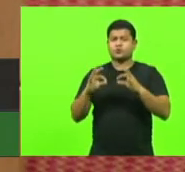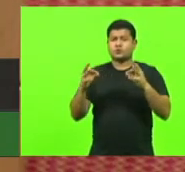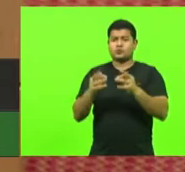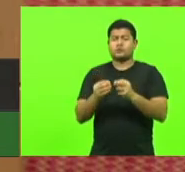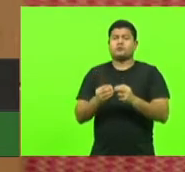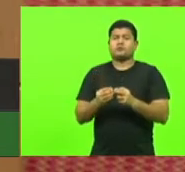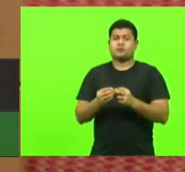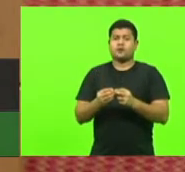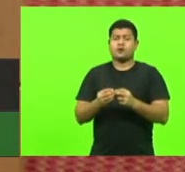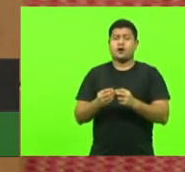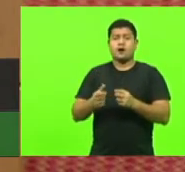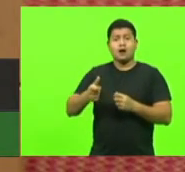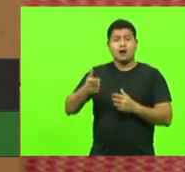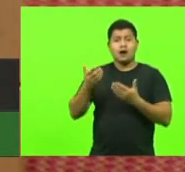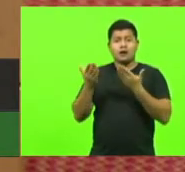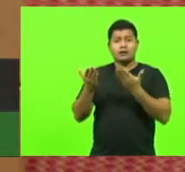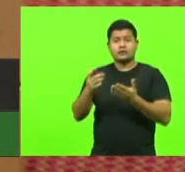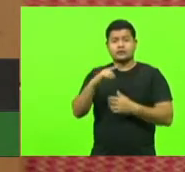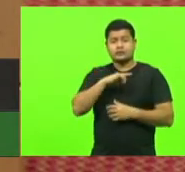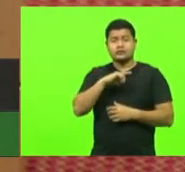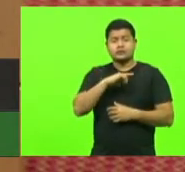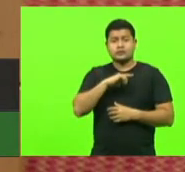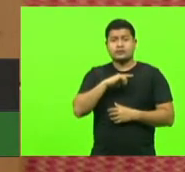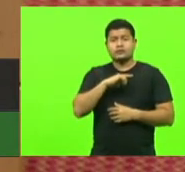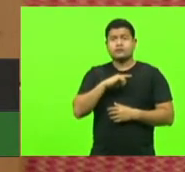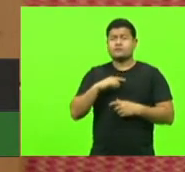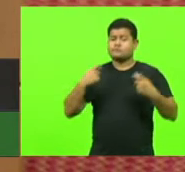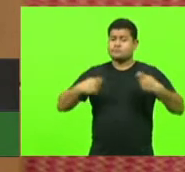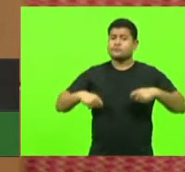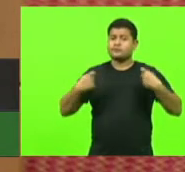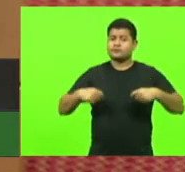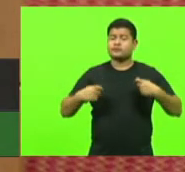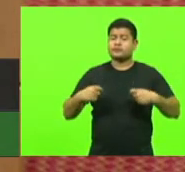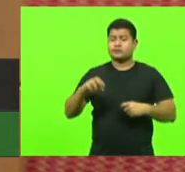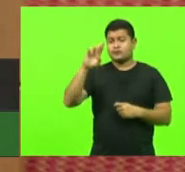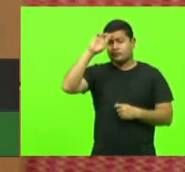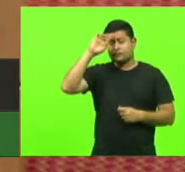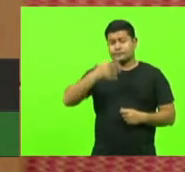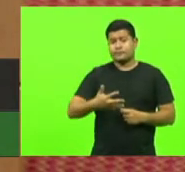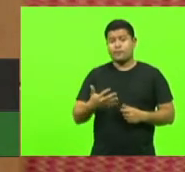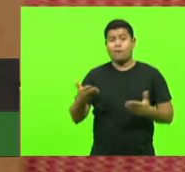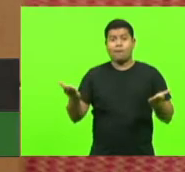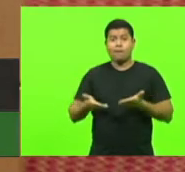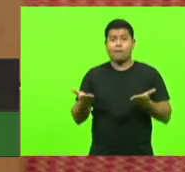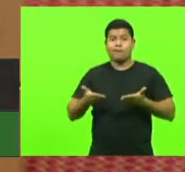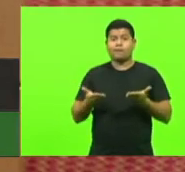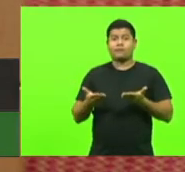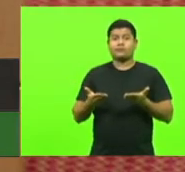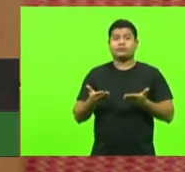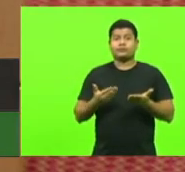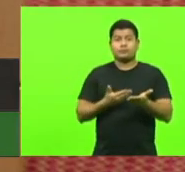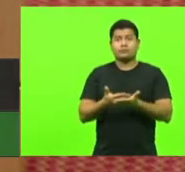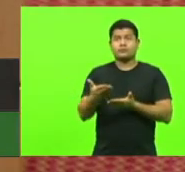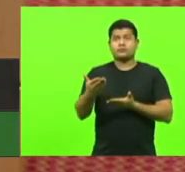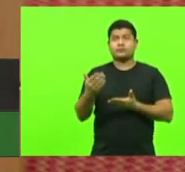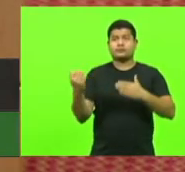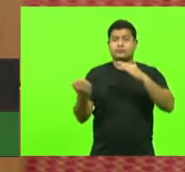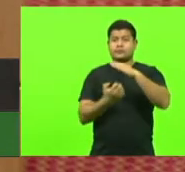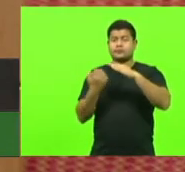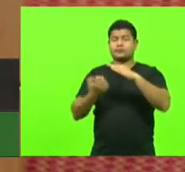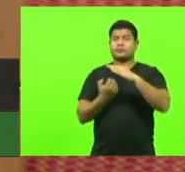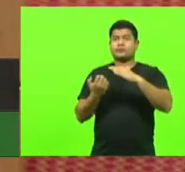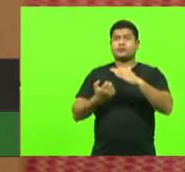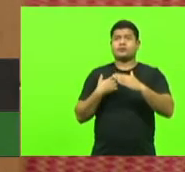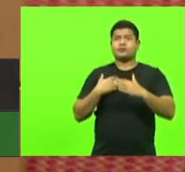lá, deputado Silvio, e precisava de uma solução. Hoje começou uma empresa a fazer